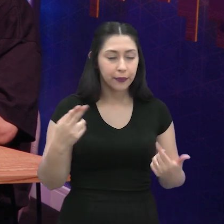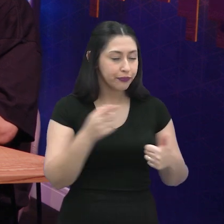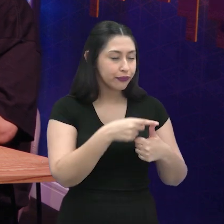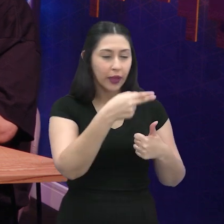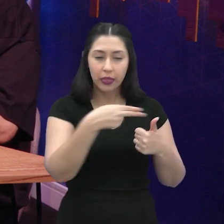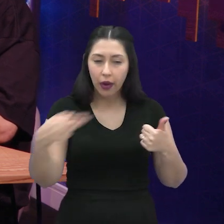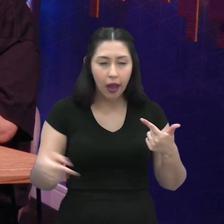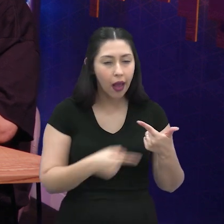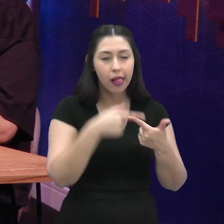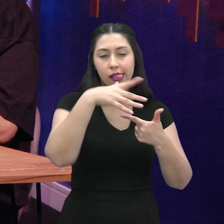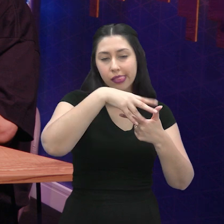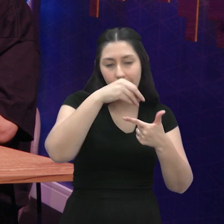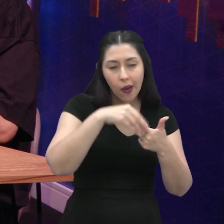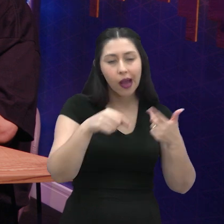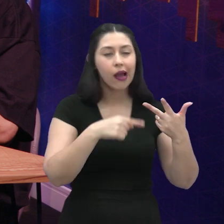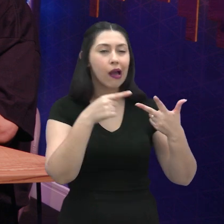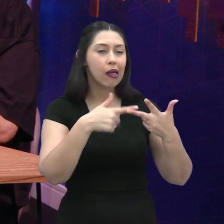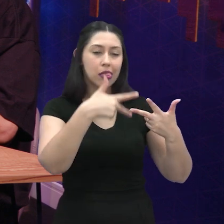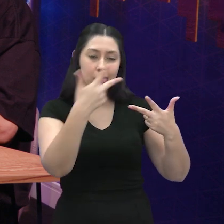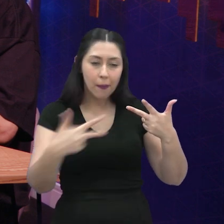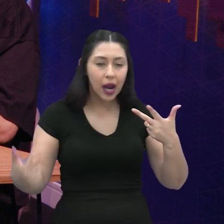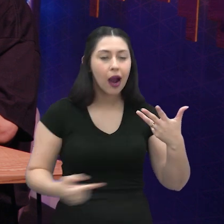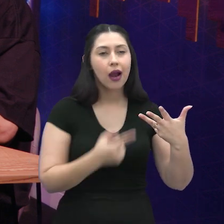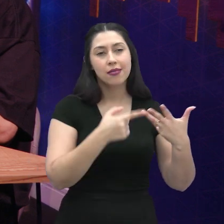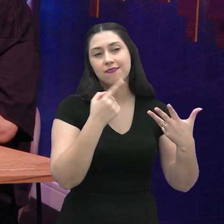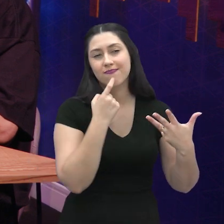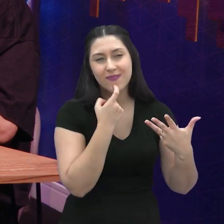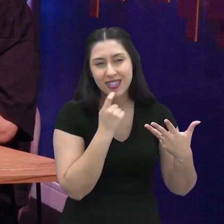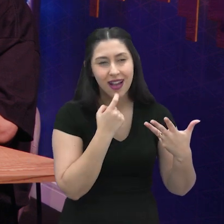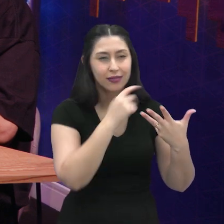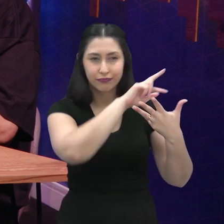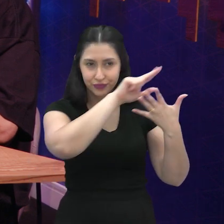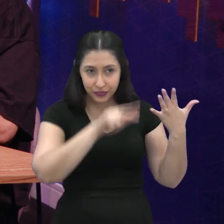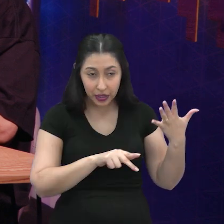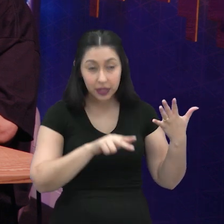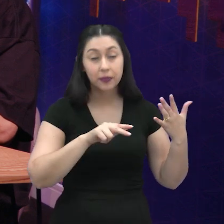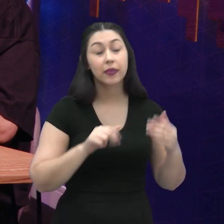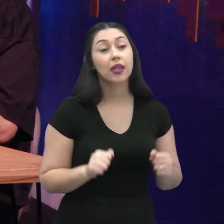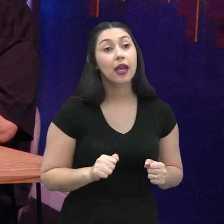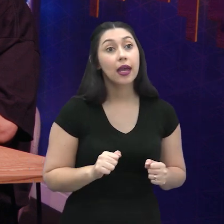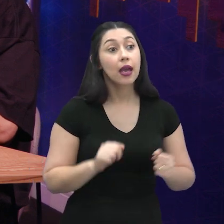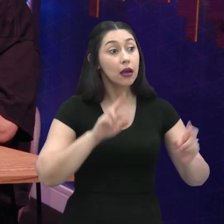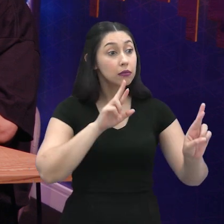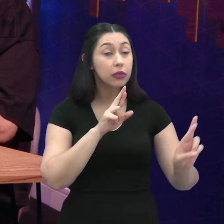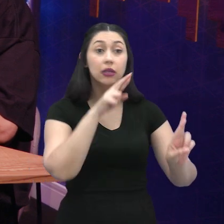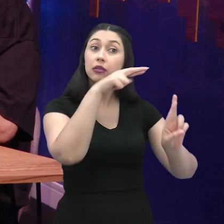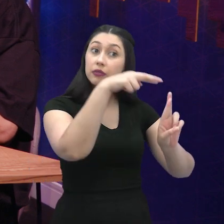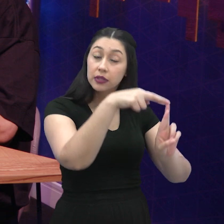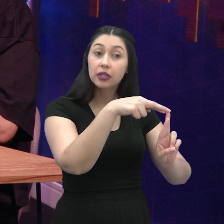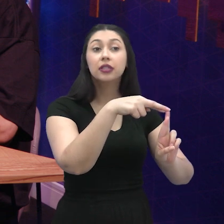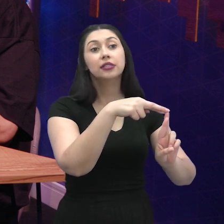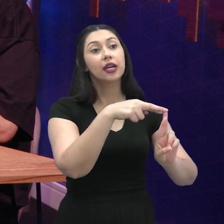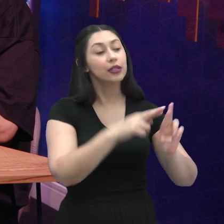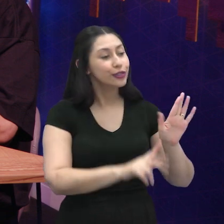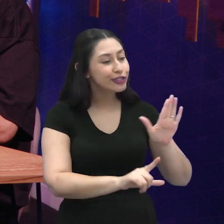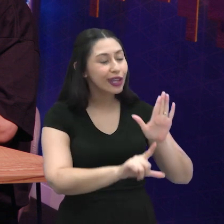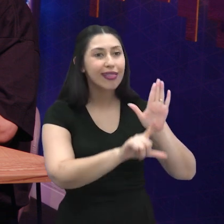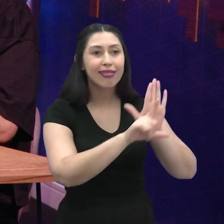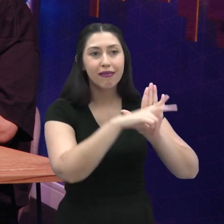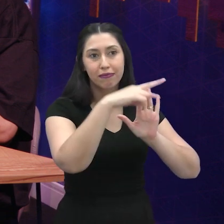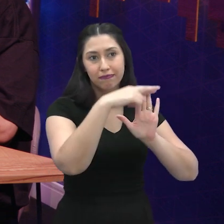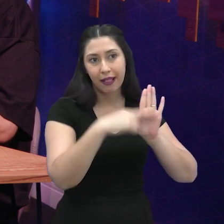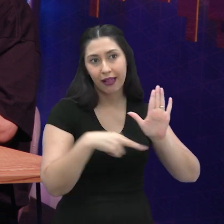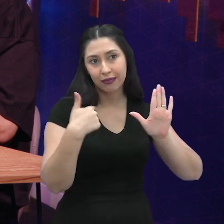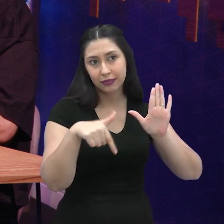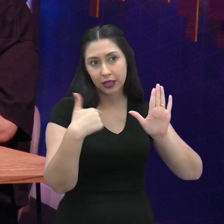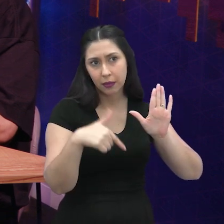um pouquinho, né? Noruega, Suécia, Dinamarca, Finlândia, os países que ficam nessa região, que seriam então algumas referências, né,